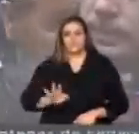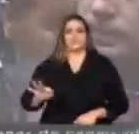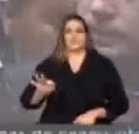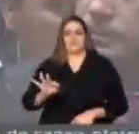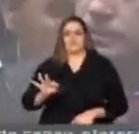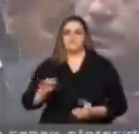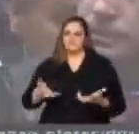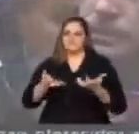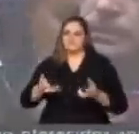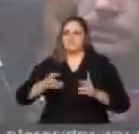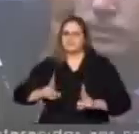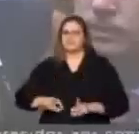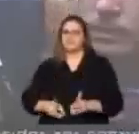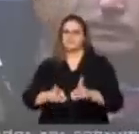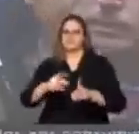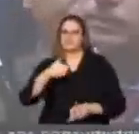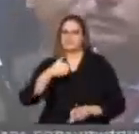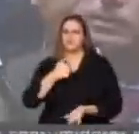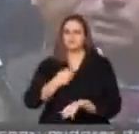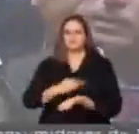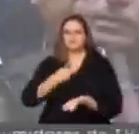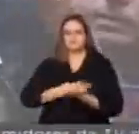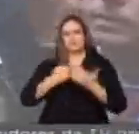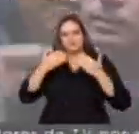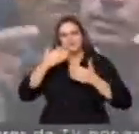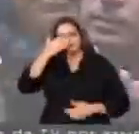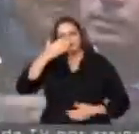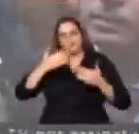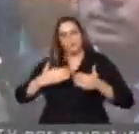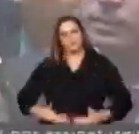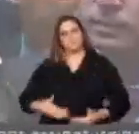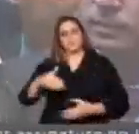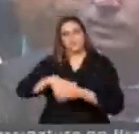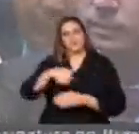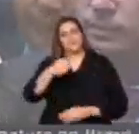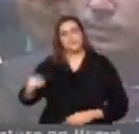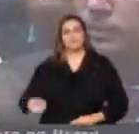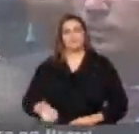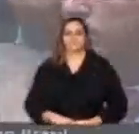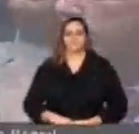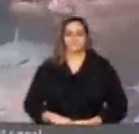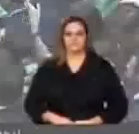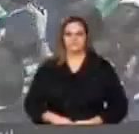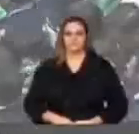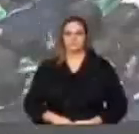para manter a minha coerência política, meu voto é não.